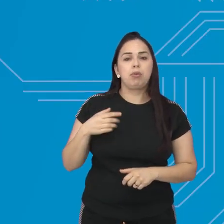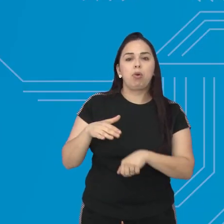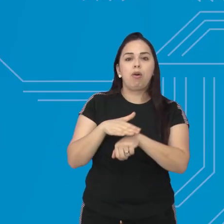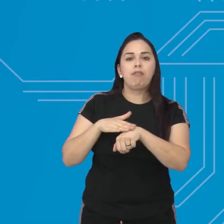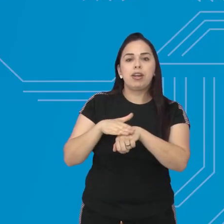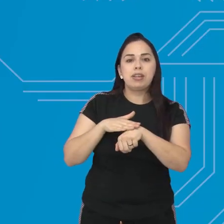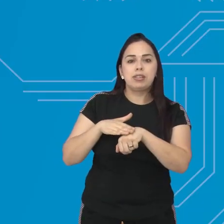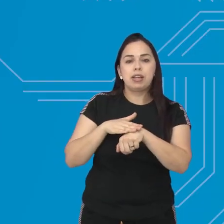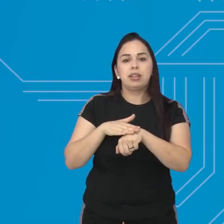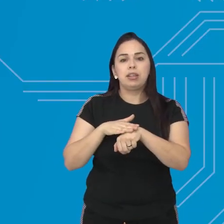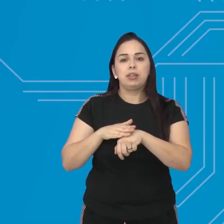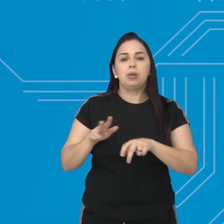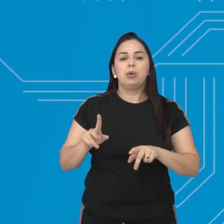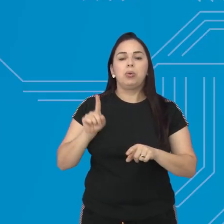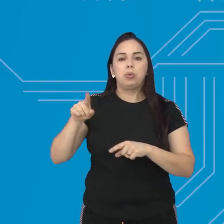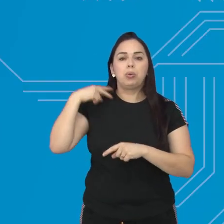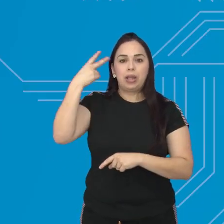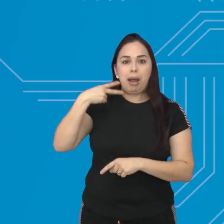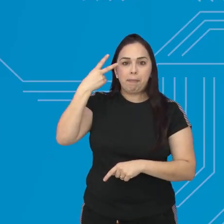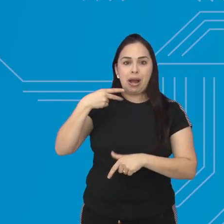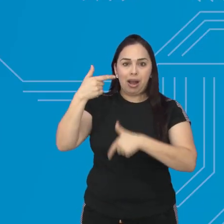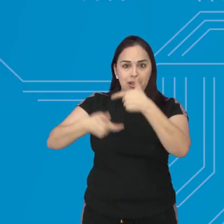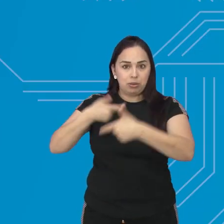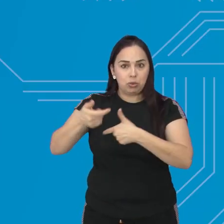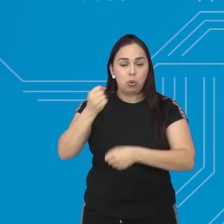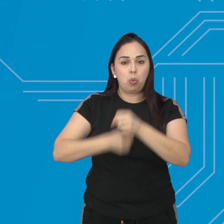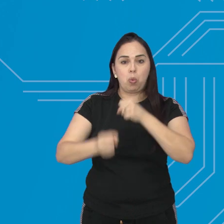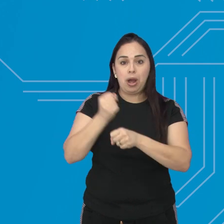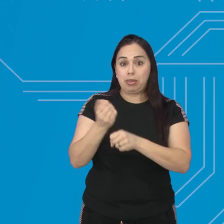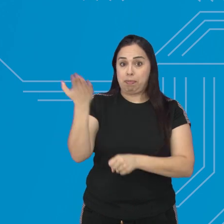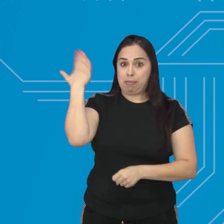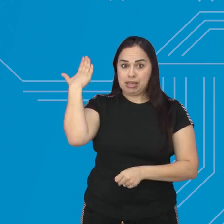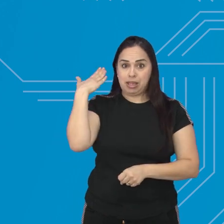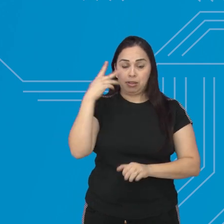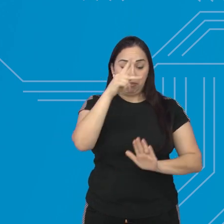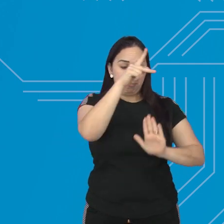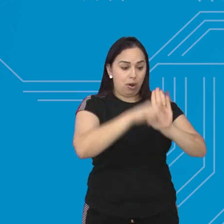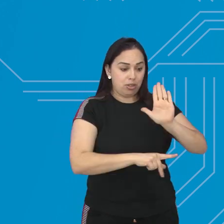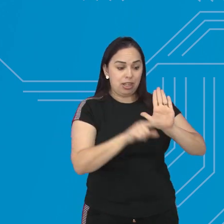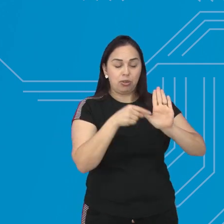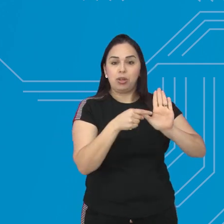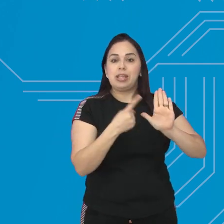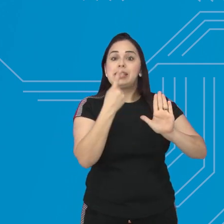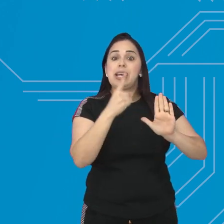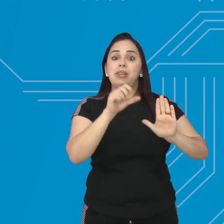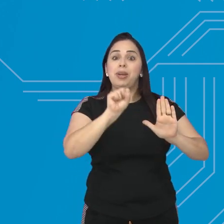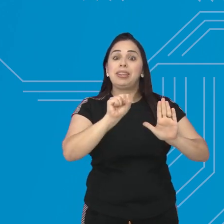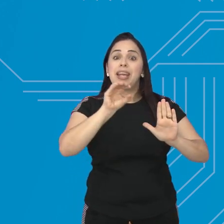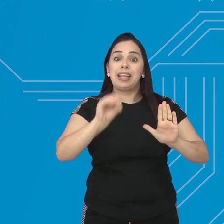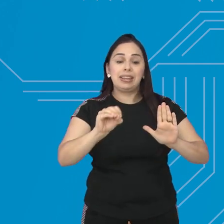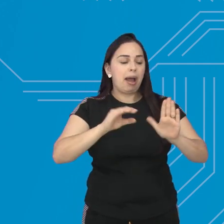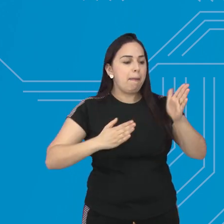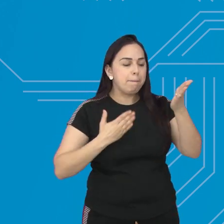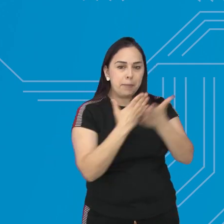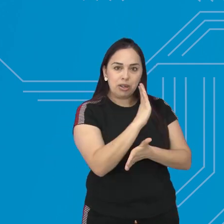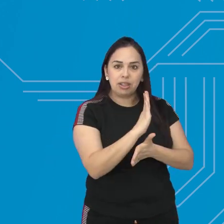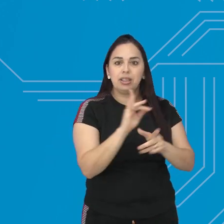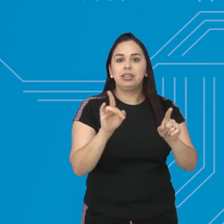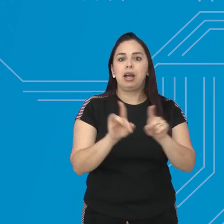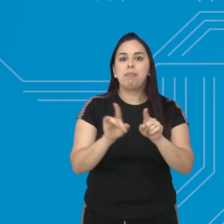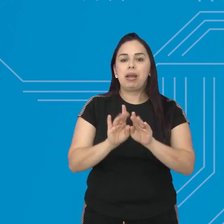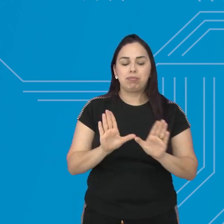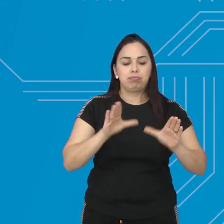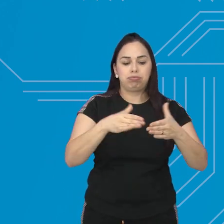vamos falar da produção legislativa aqui da Câmara. Só no ano passado, os vereadores aprovaram mais de 180 projetos, fora a